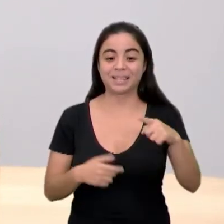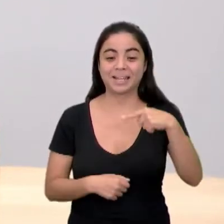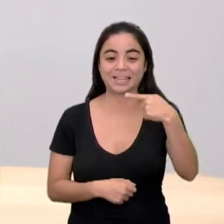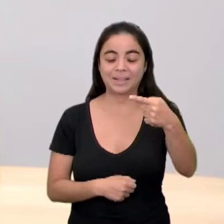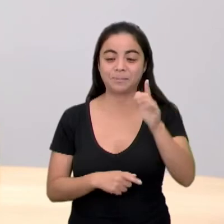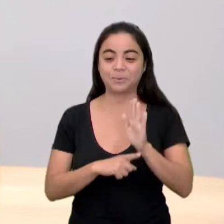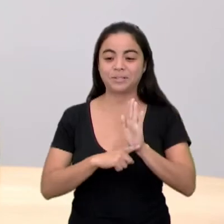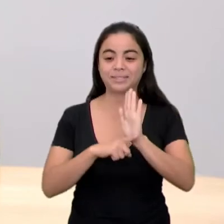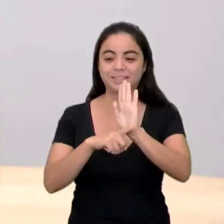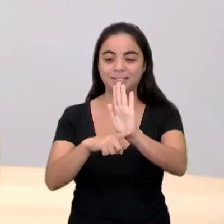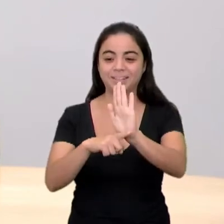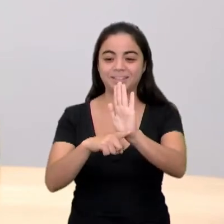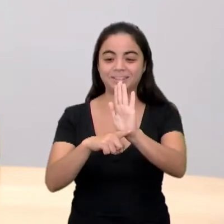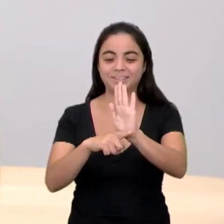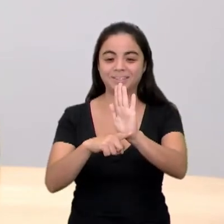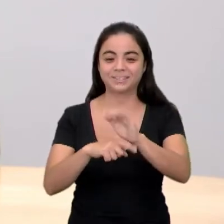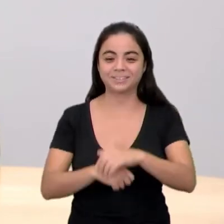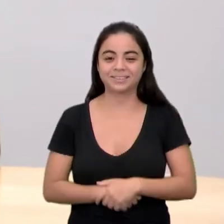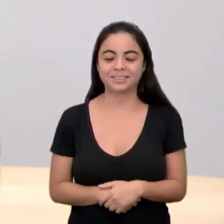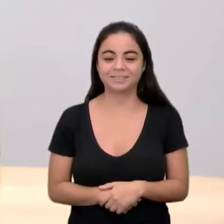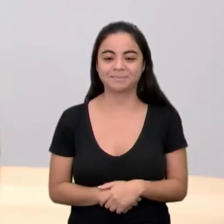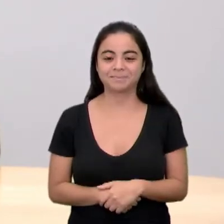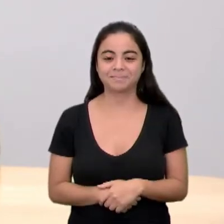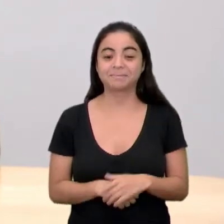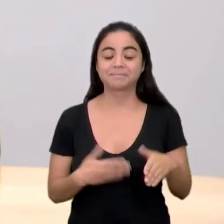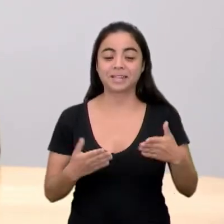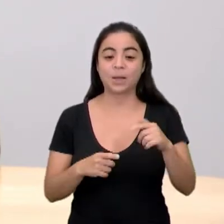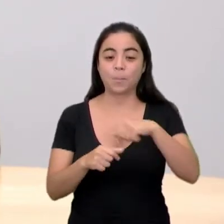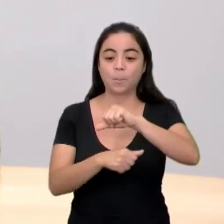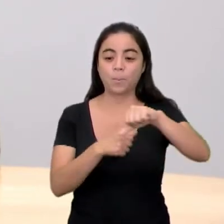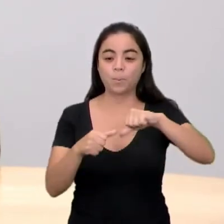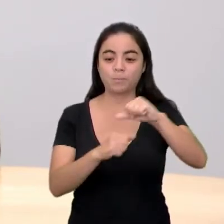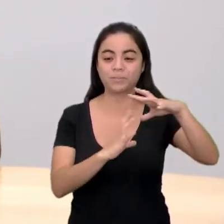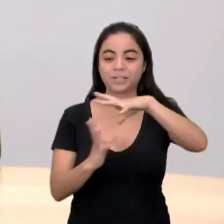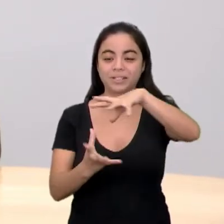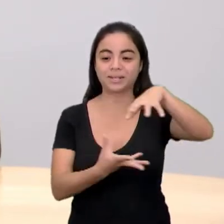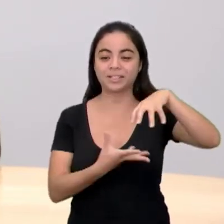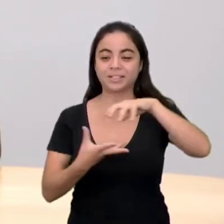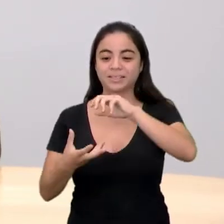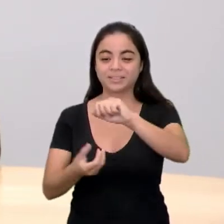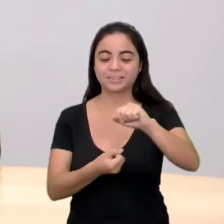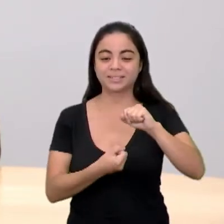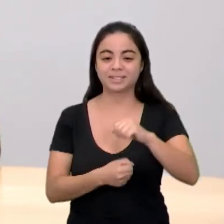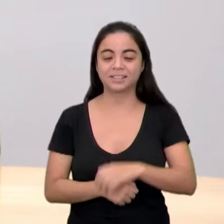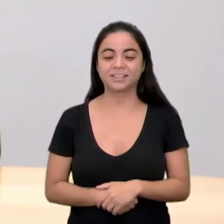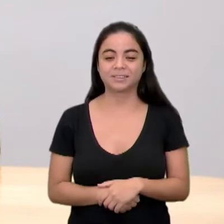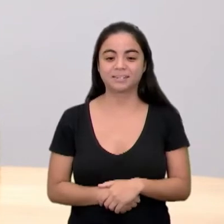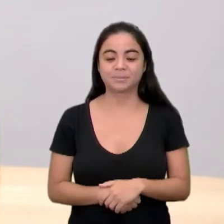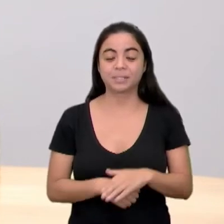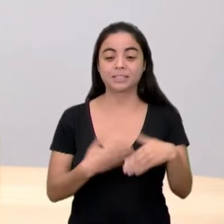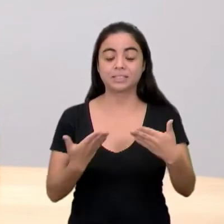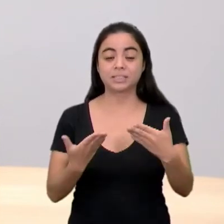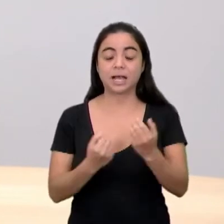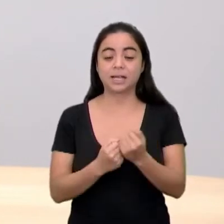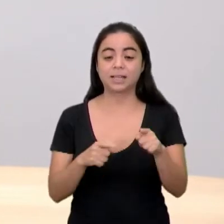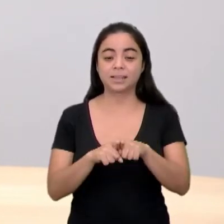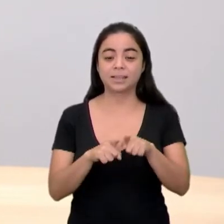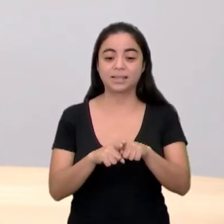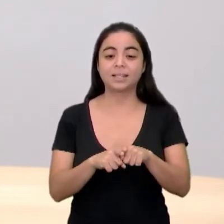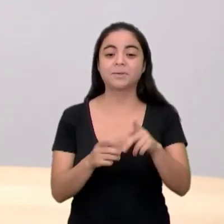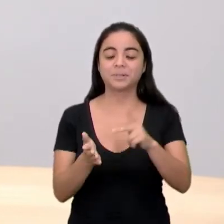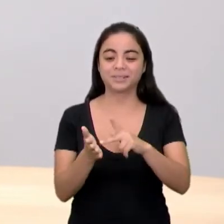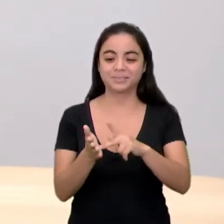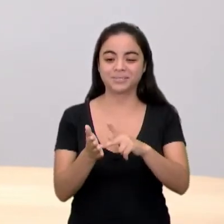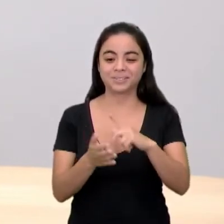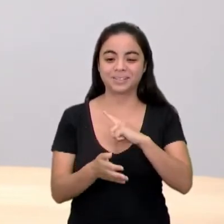ajudar muito a evitar os problemas de mudança climática que a gente está presenciando e que, com certeza, já está